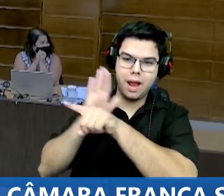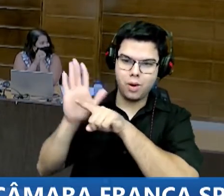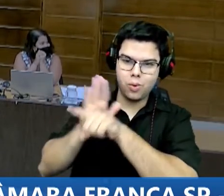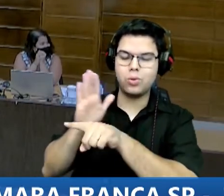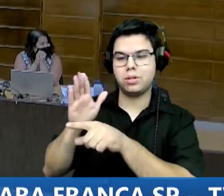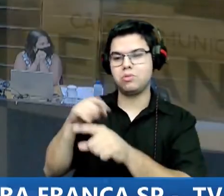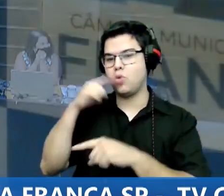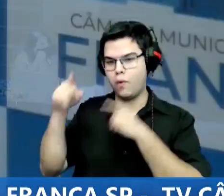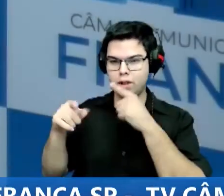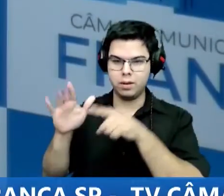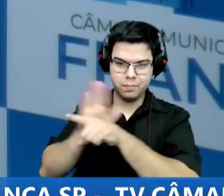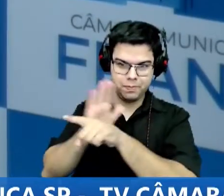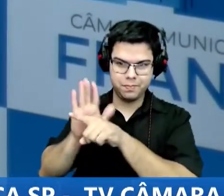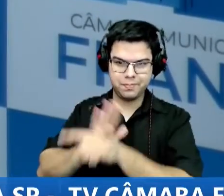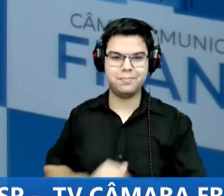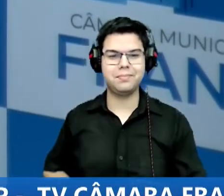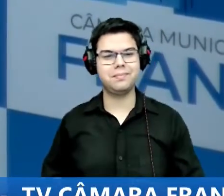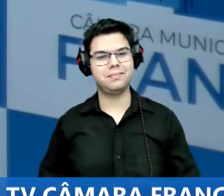Com certeza.